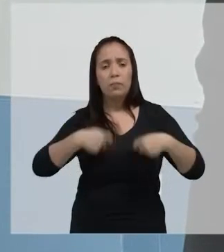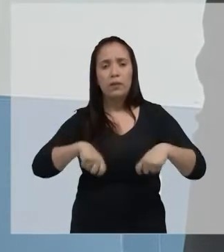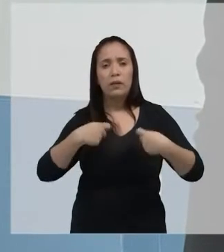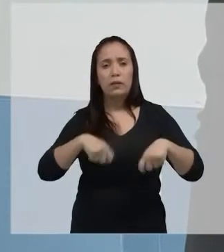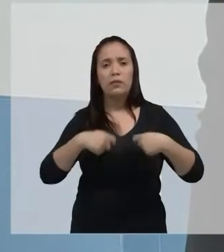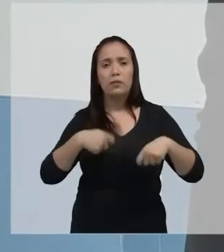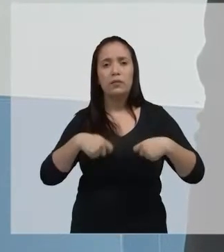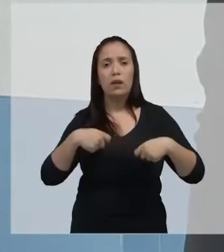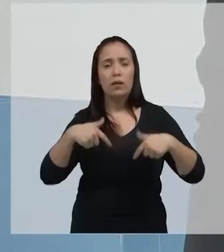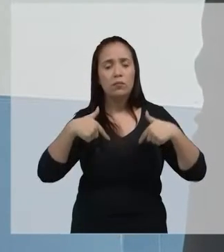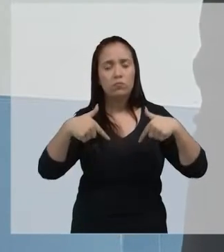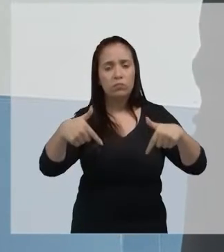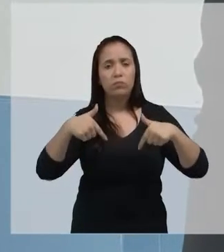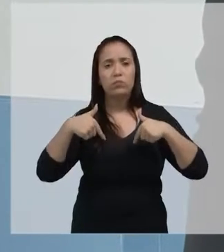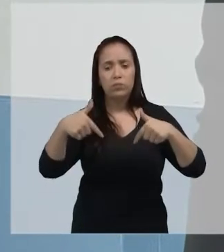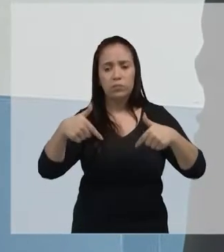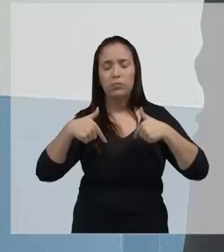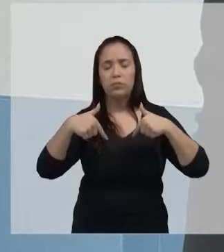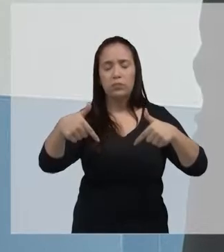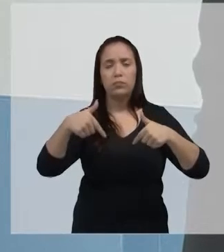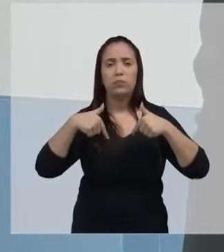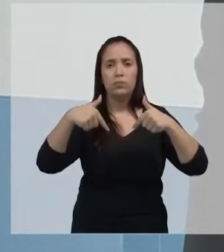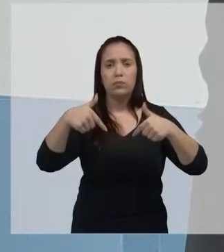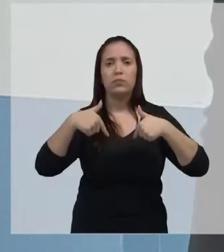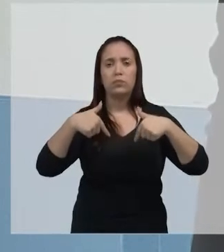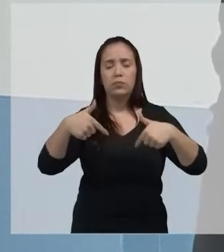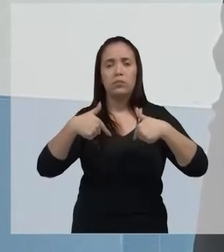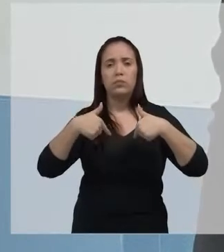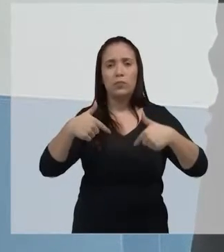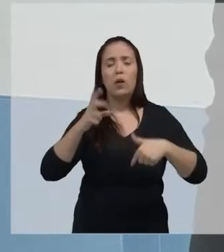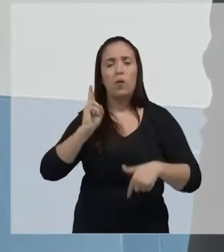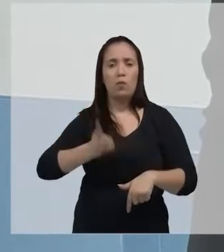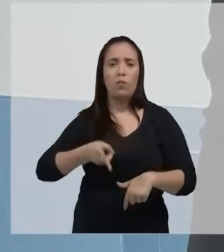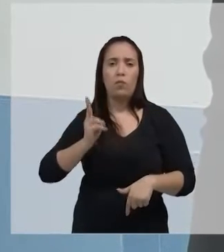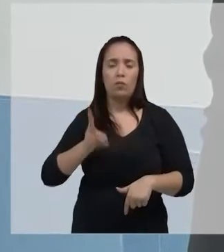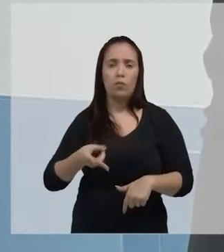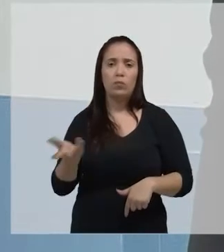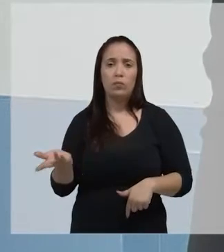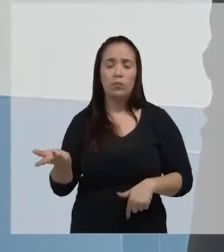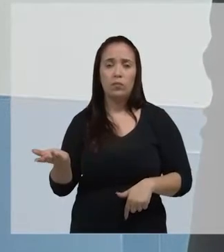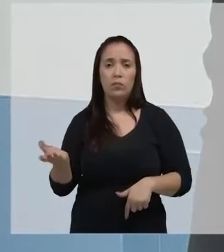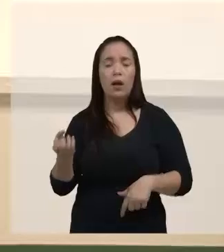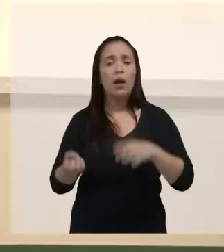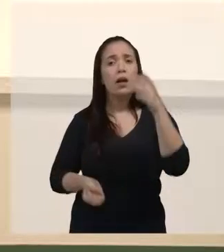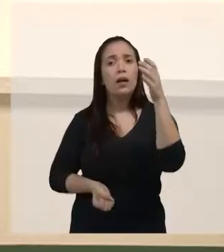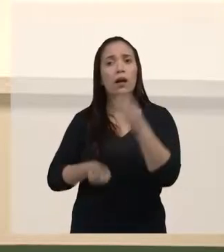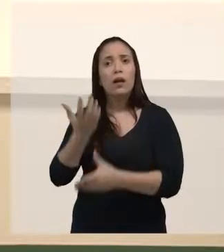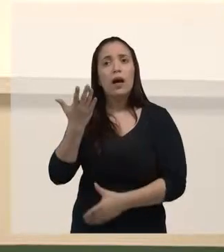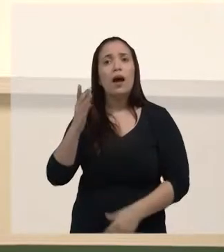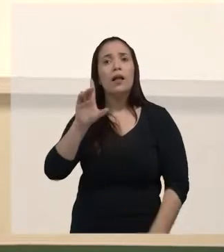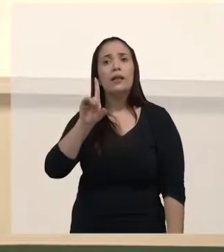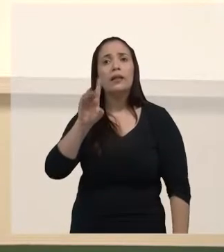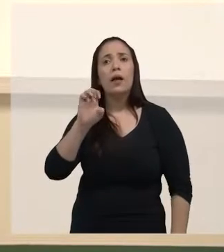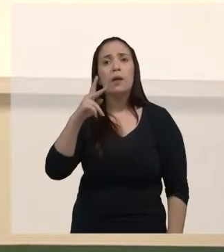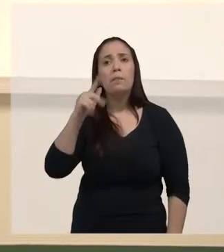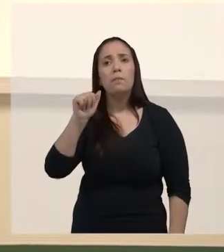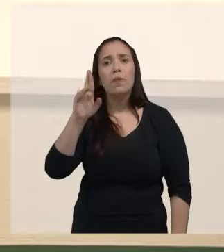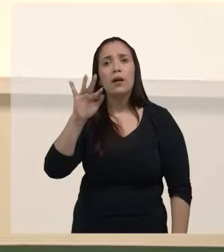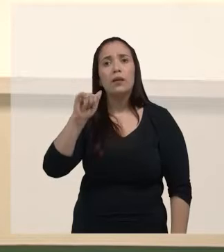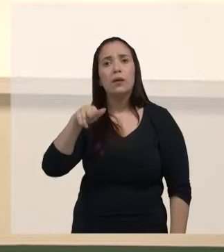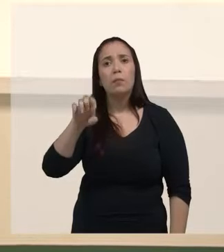com atitudes e medidas que não permitissem mais isso acontecesse. Poderia até se criar um departamento onde